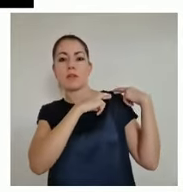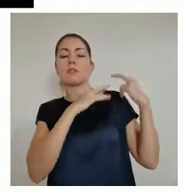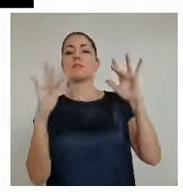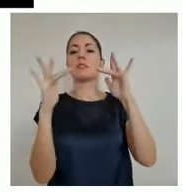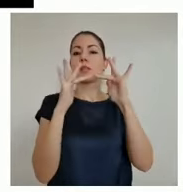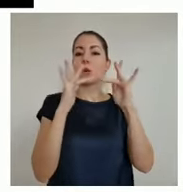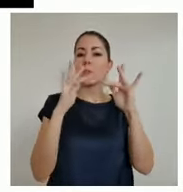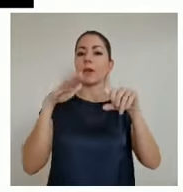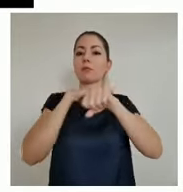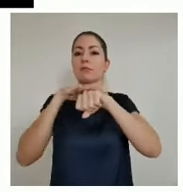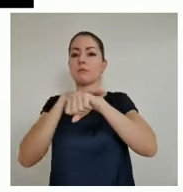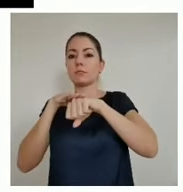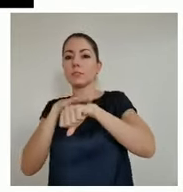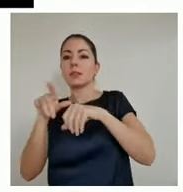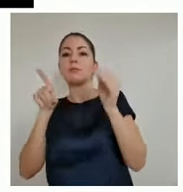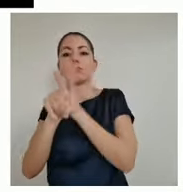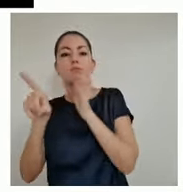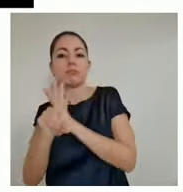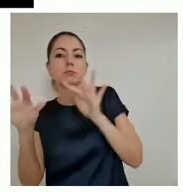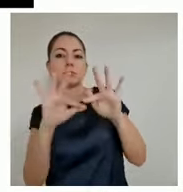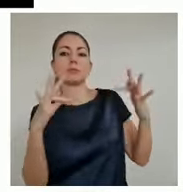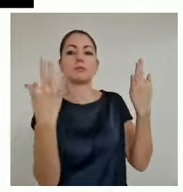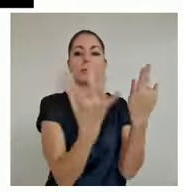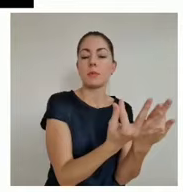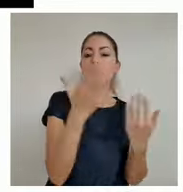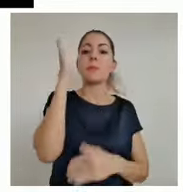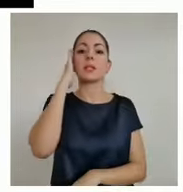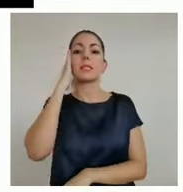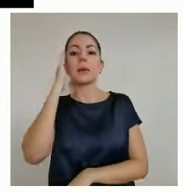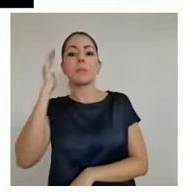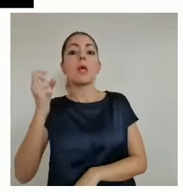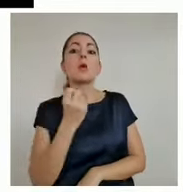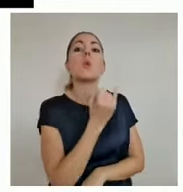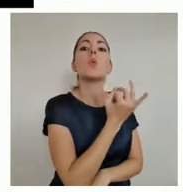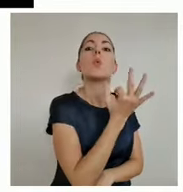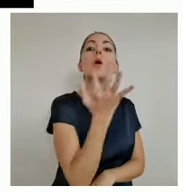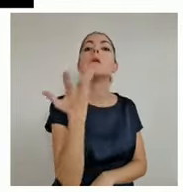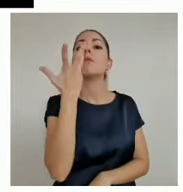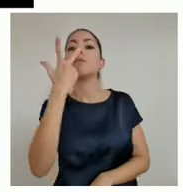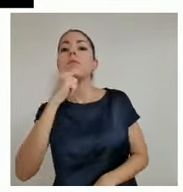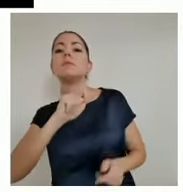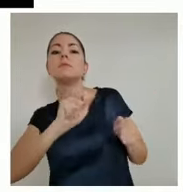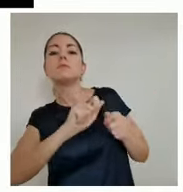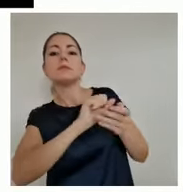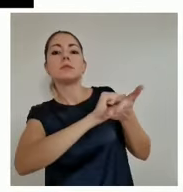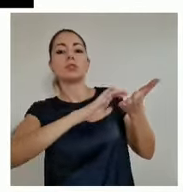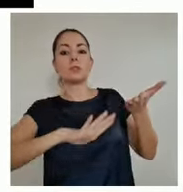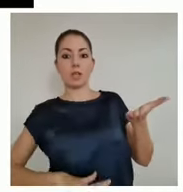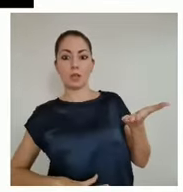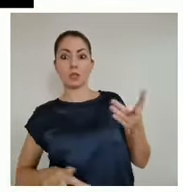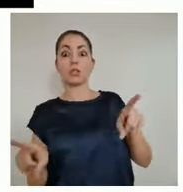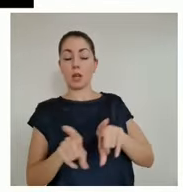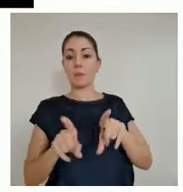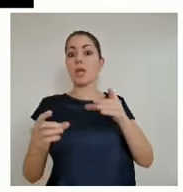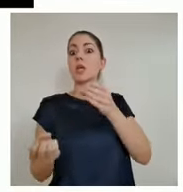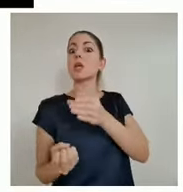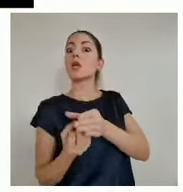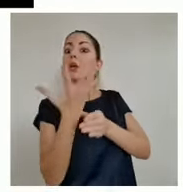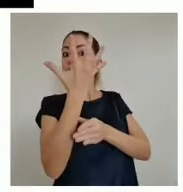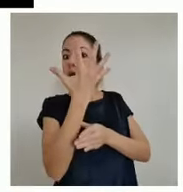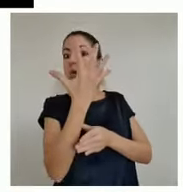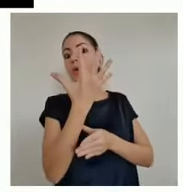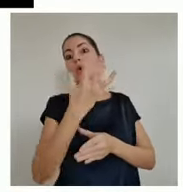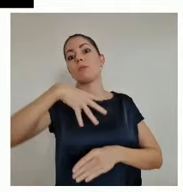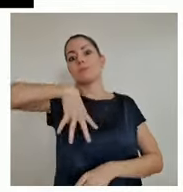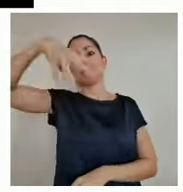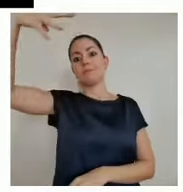crianças que estão fazendo as atividades ou não. Então, nós montamos tabela, né, pelo Drive, e a gente pode acompanhar a evolução